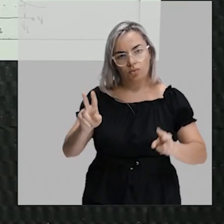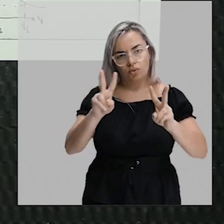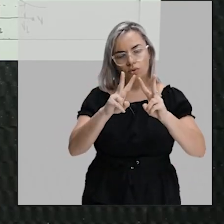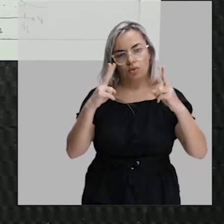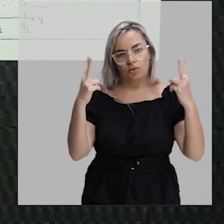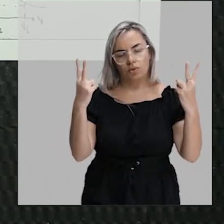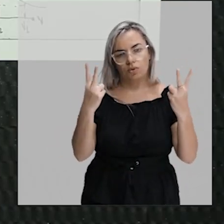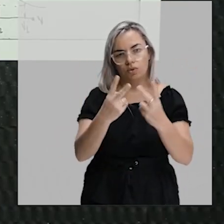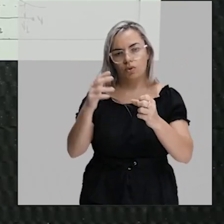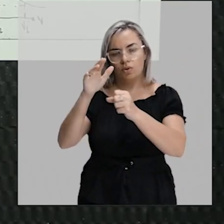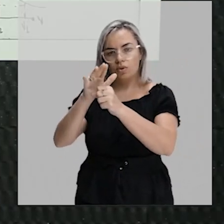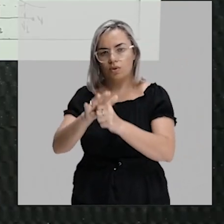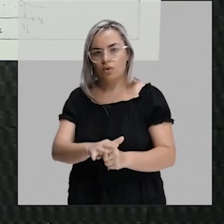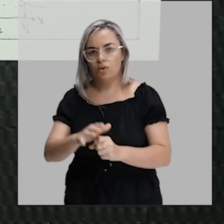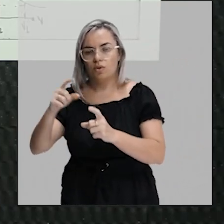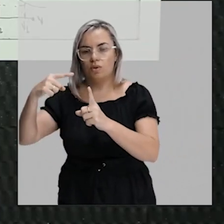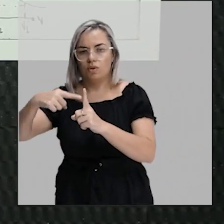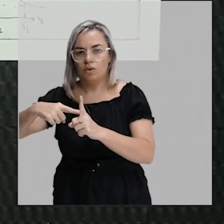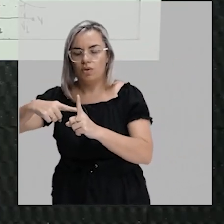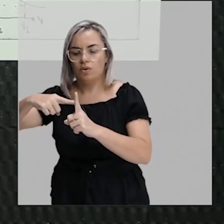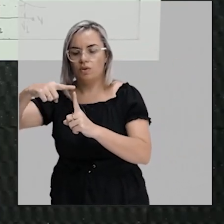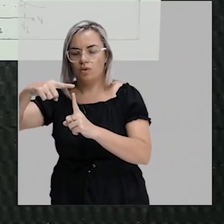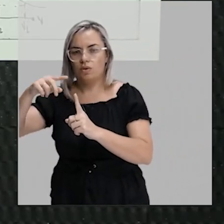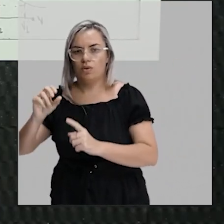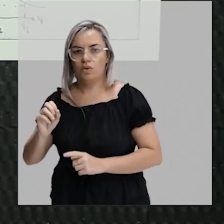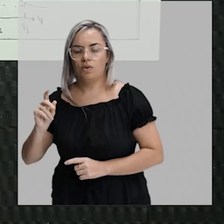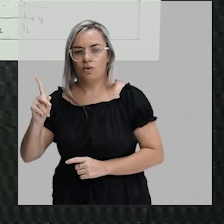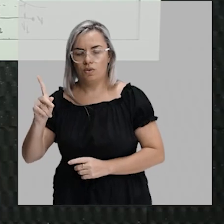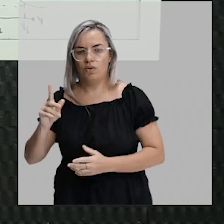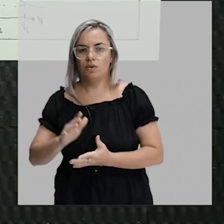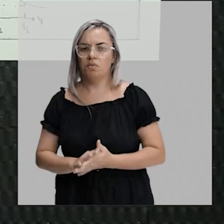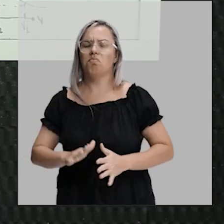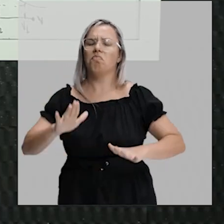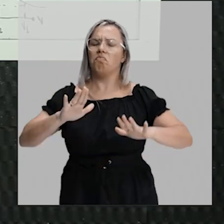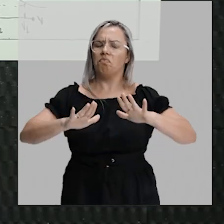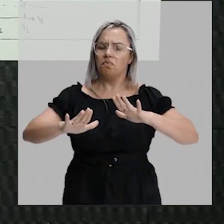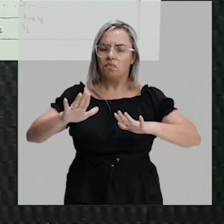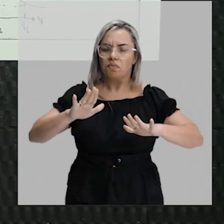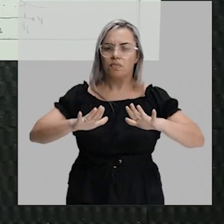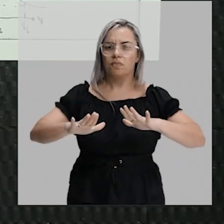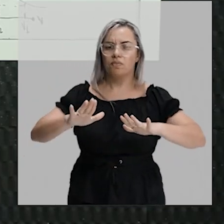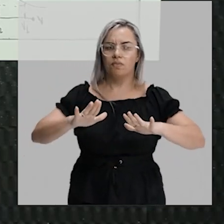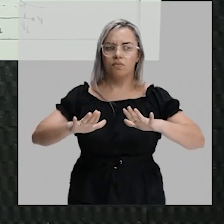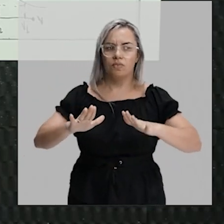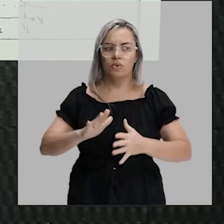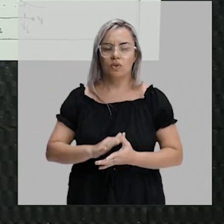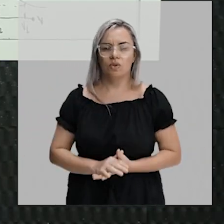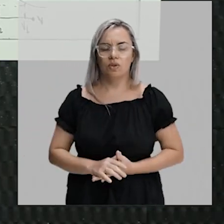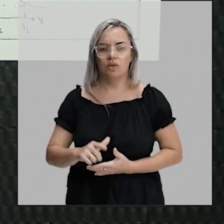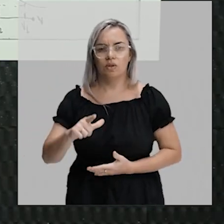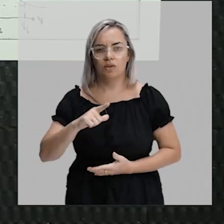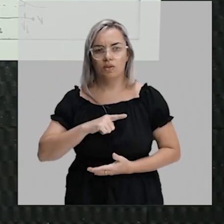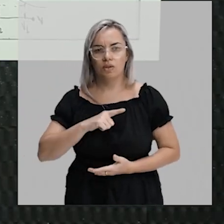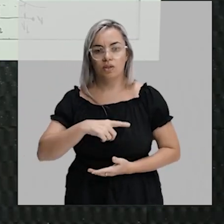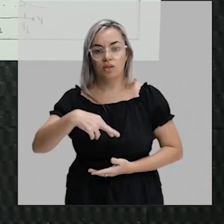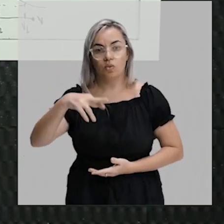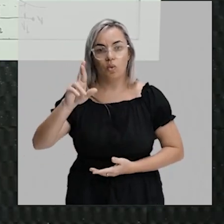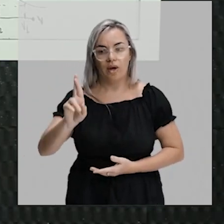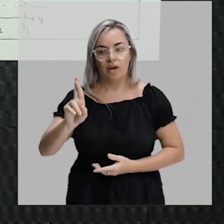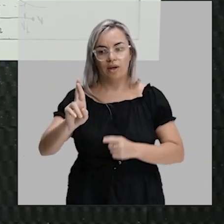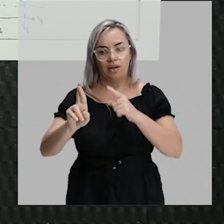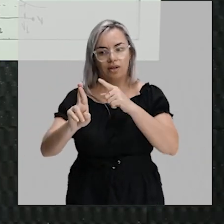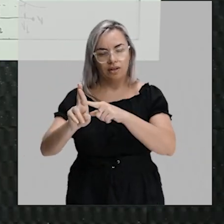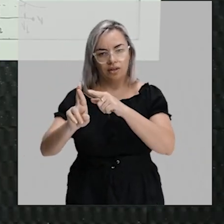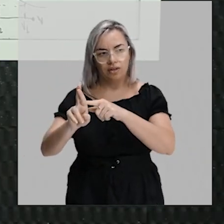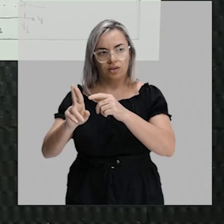né, de pressão e de temperatura, tá ok? Vai depender muito do que vai trazer a tua constante, tá